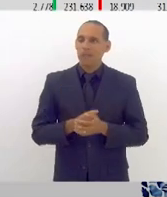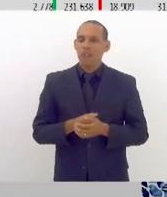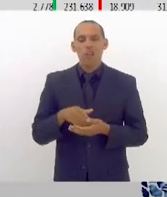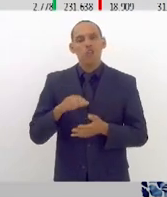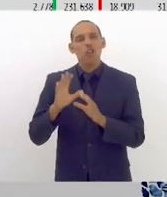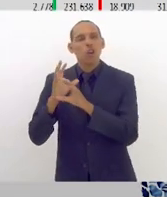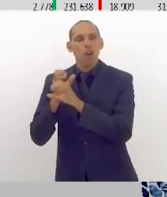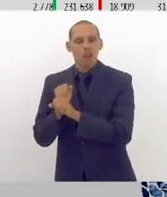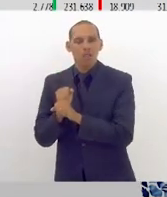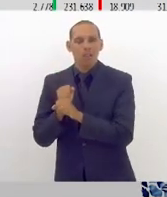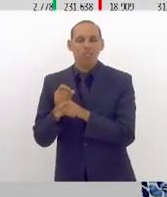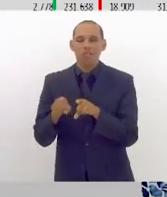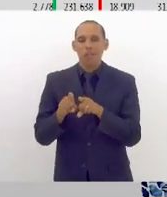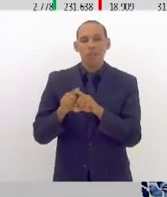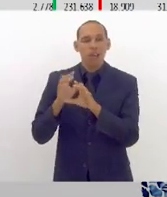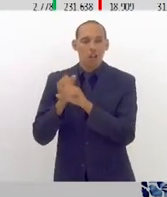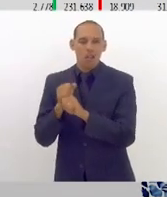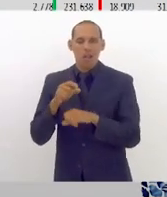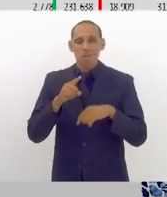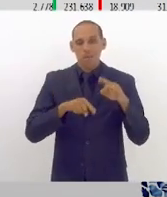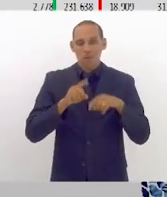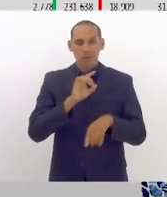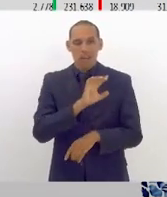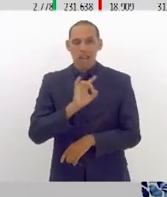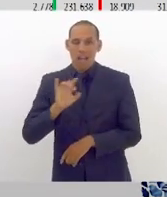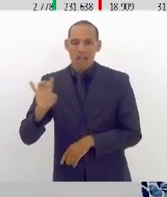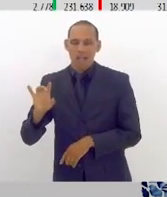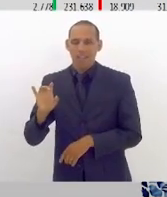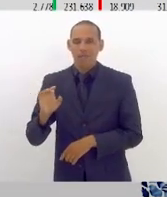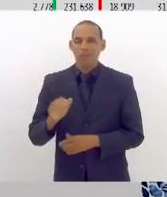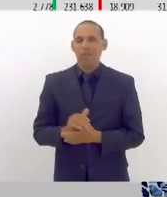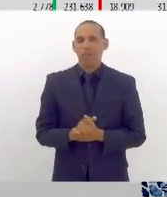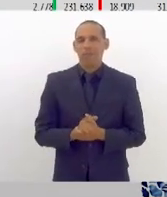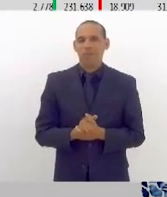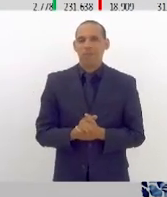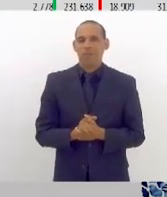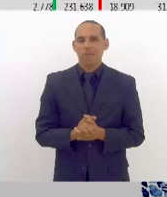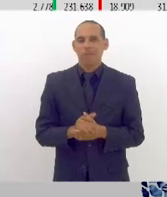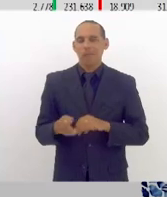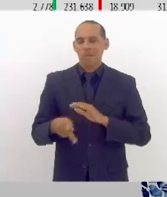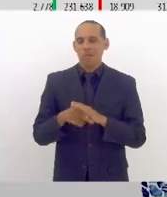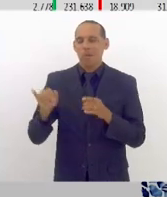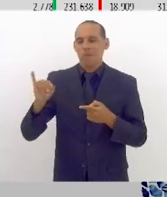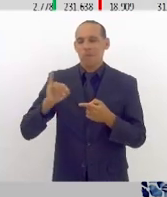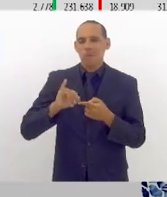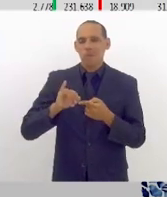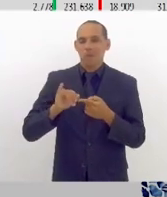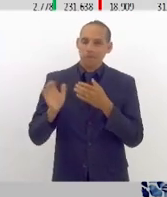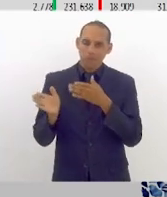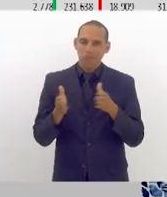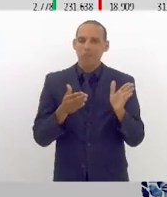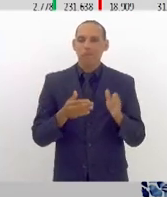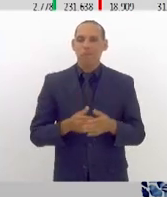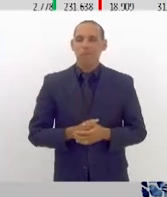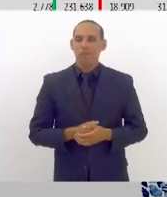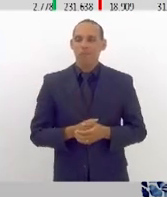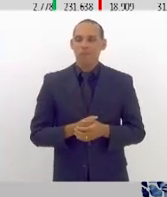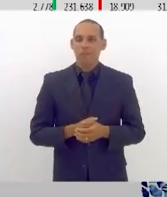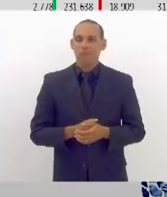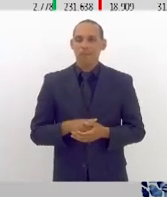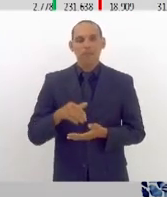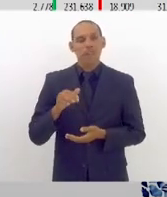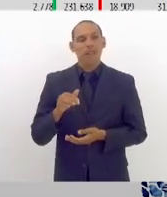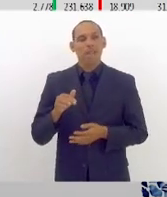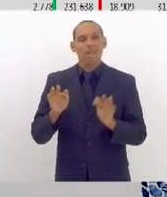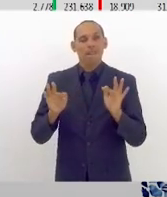e o por produto pode continuar por favor e o total por produto das importações seguindo finalmente